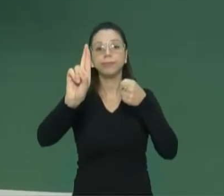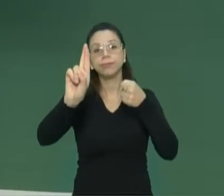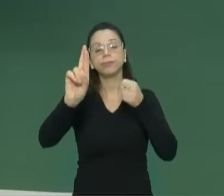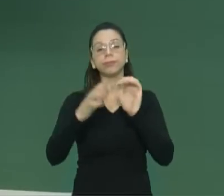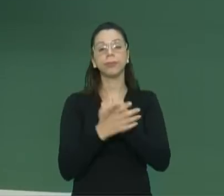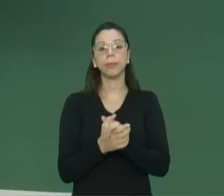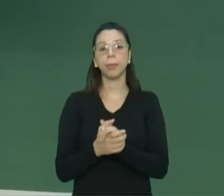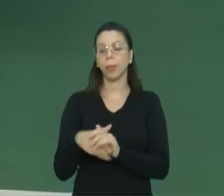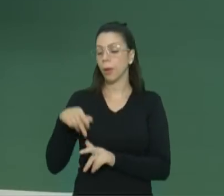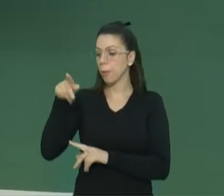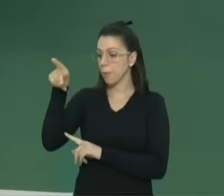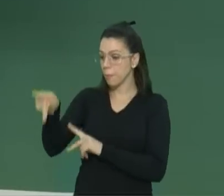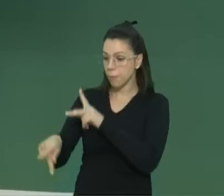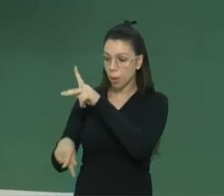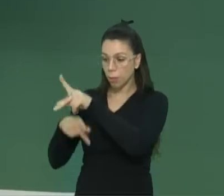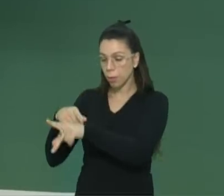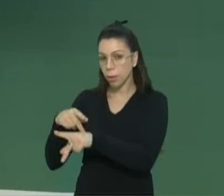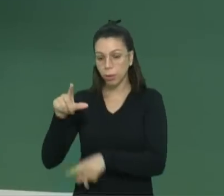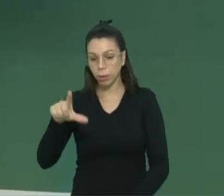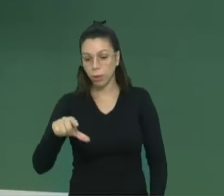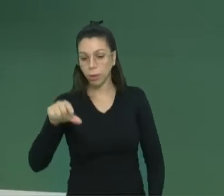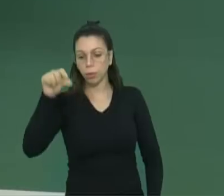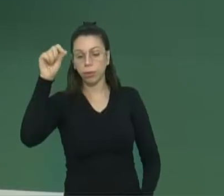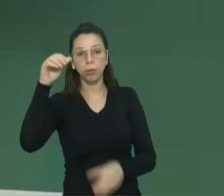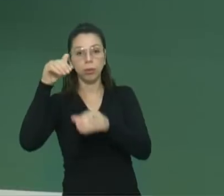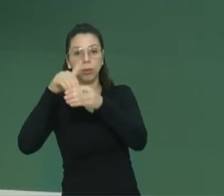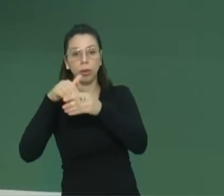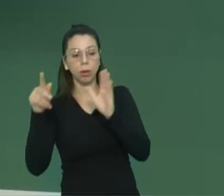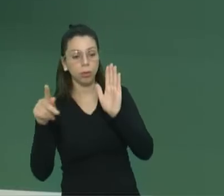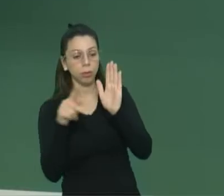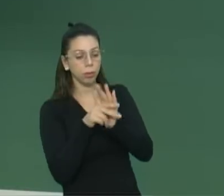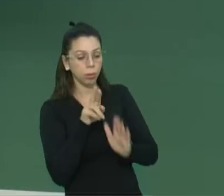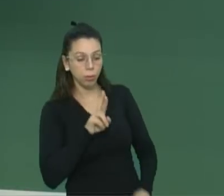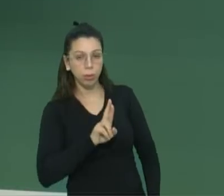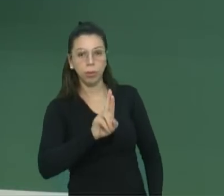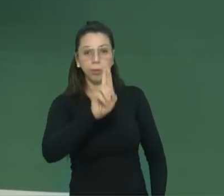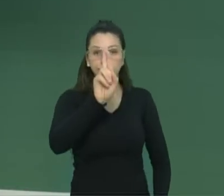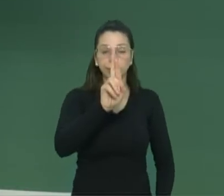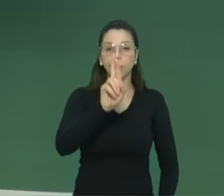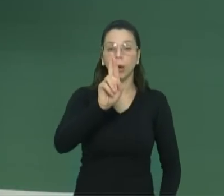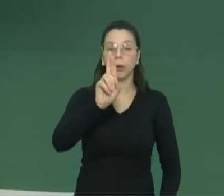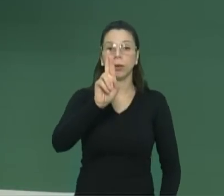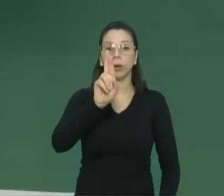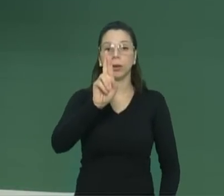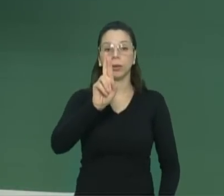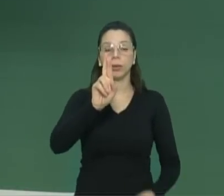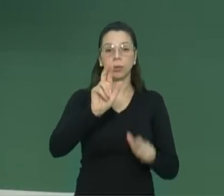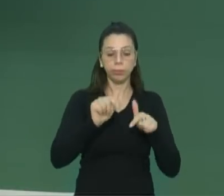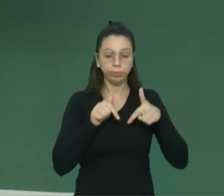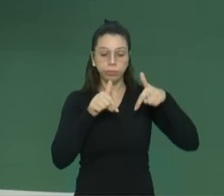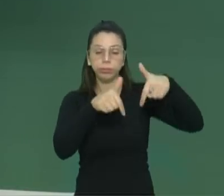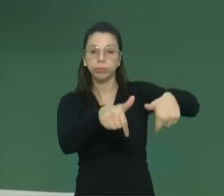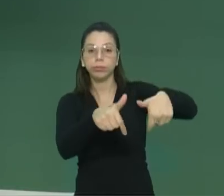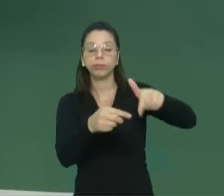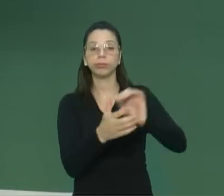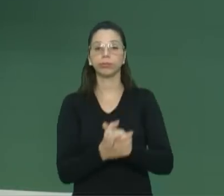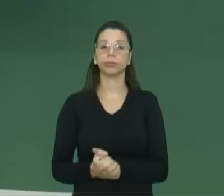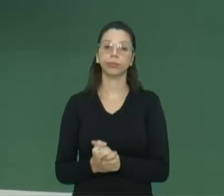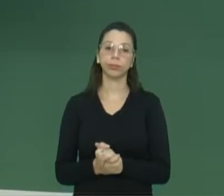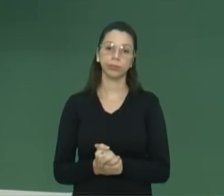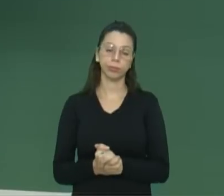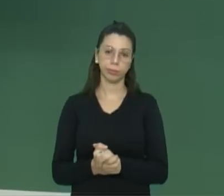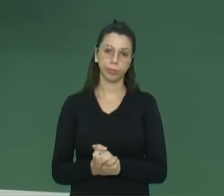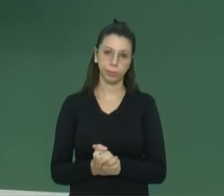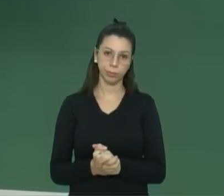a população escolhe os seus próprios representantes para tomar decisões. E o